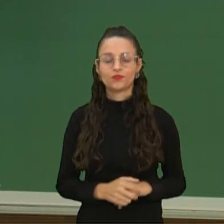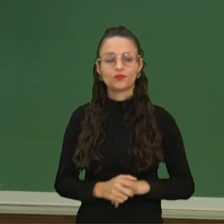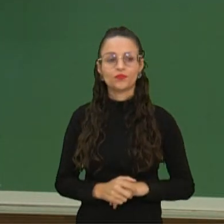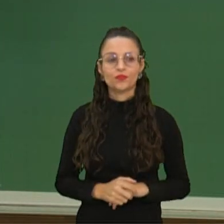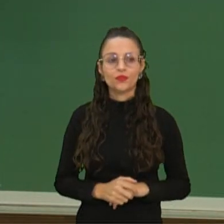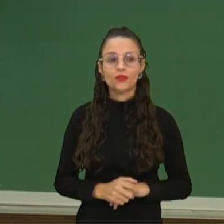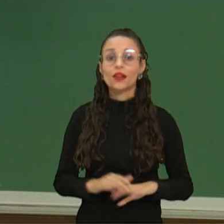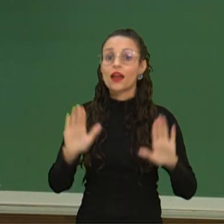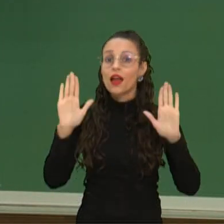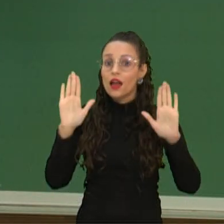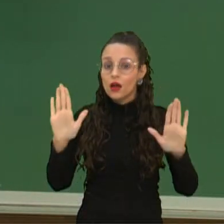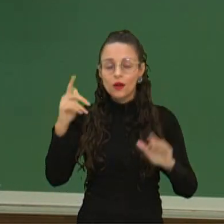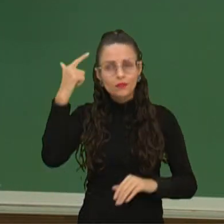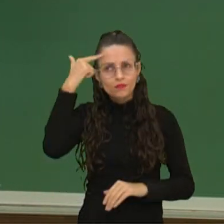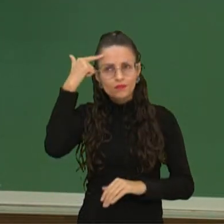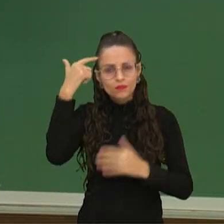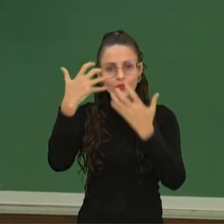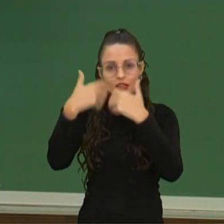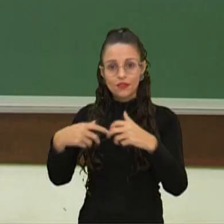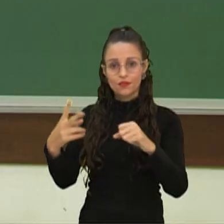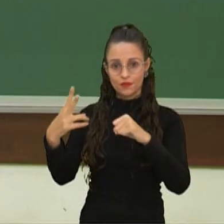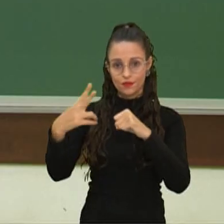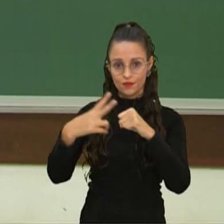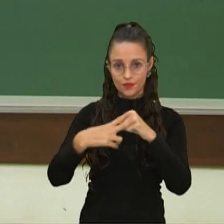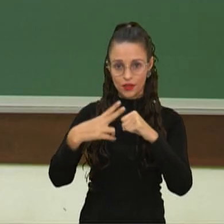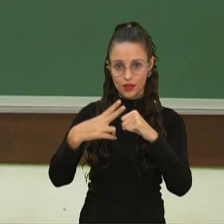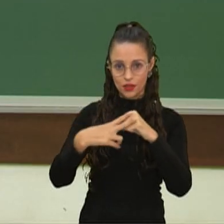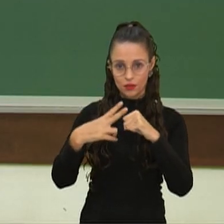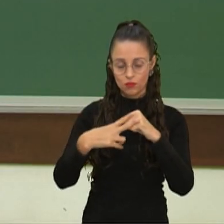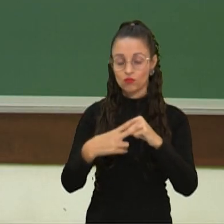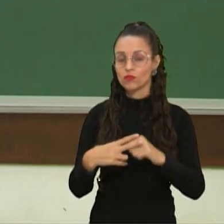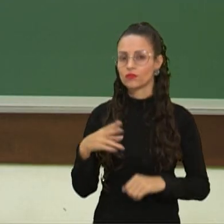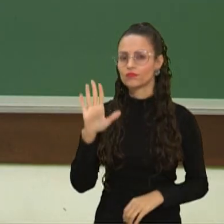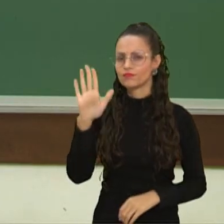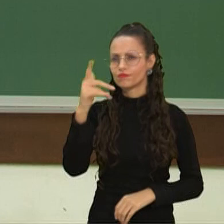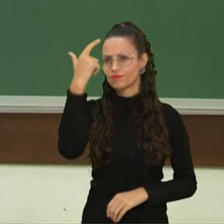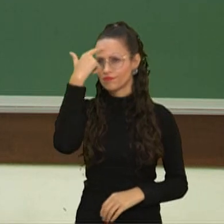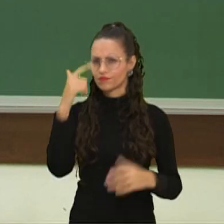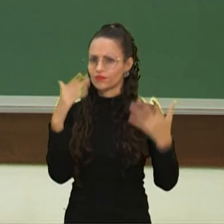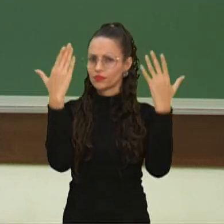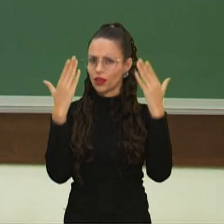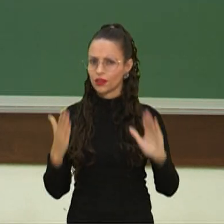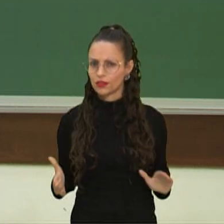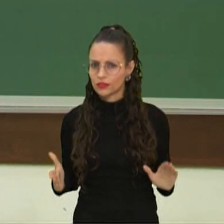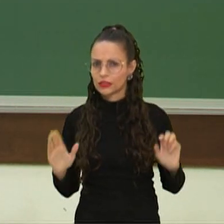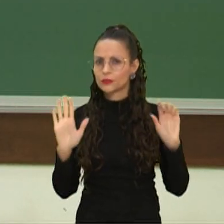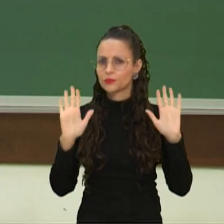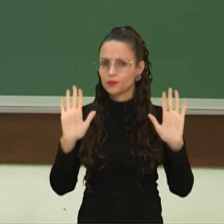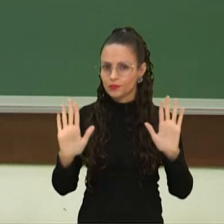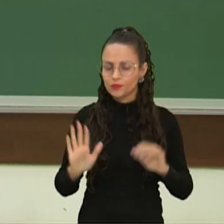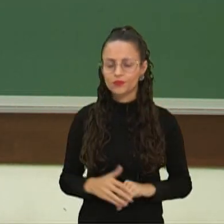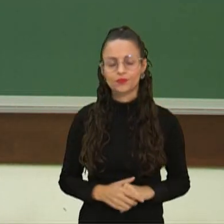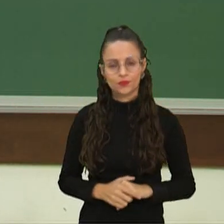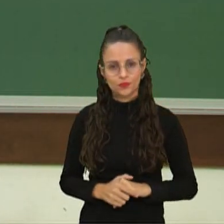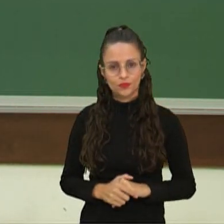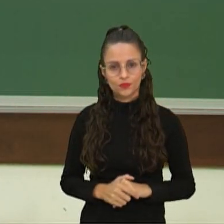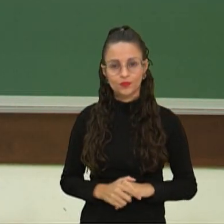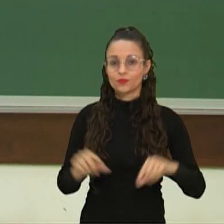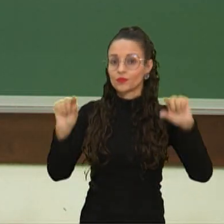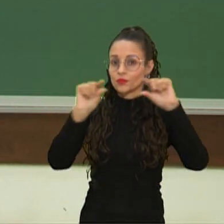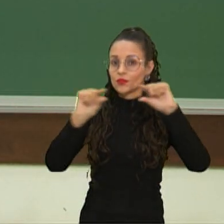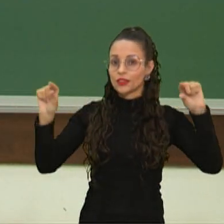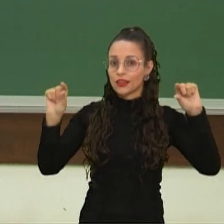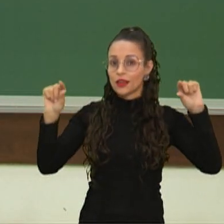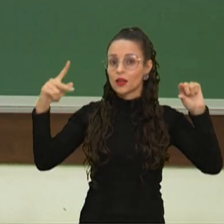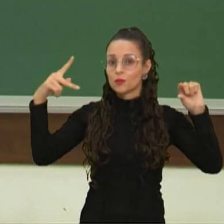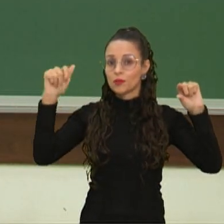Mistakes. Agora, vamos pensar no verbo. O verbo é importante a gente parar para analisar melhor o seguinte. Na voz passiva, você, na